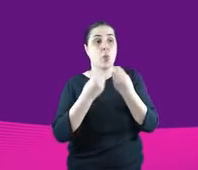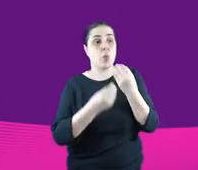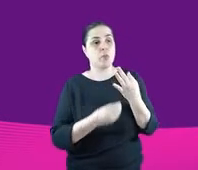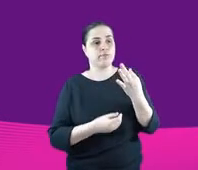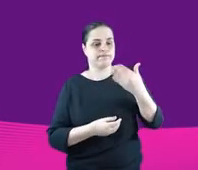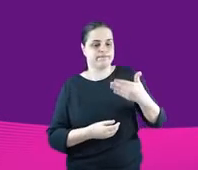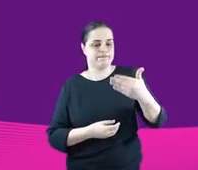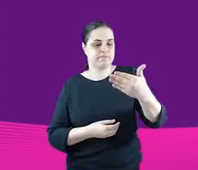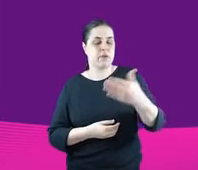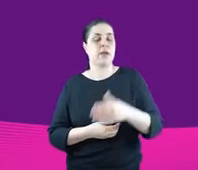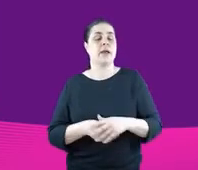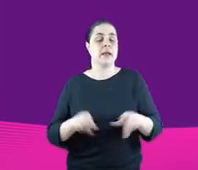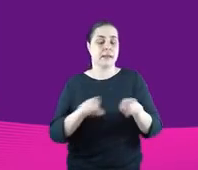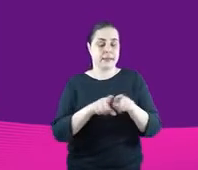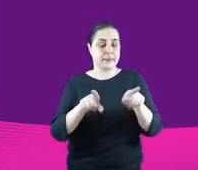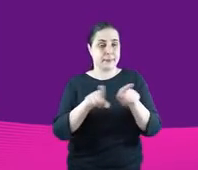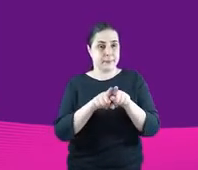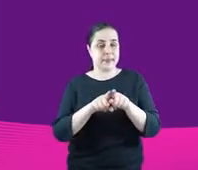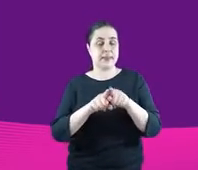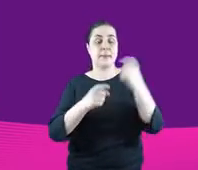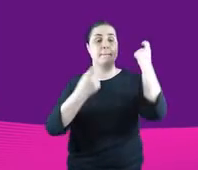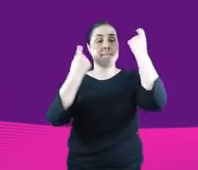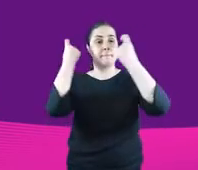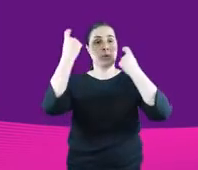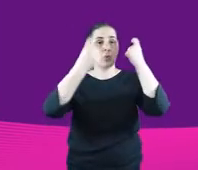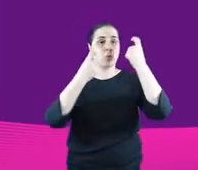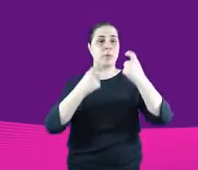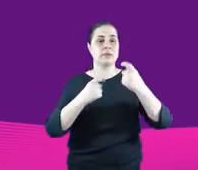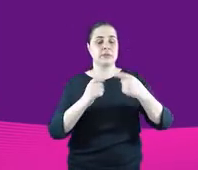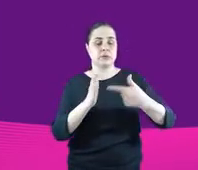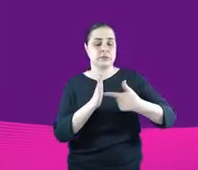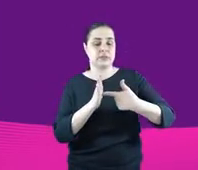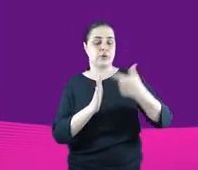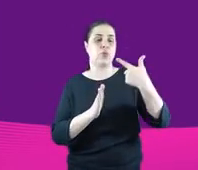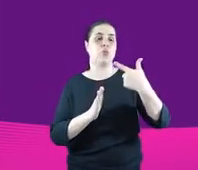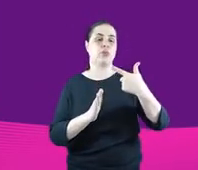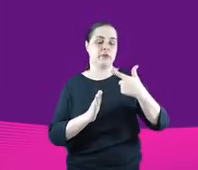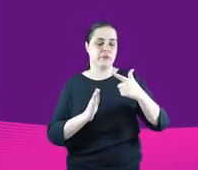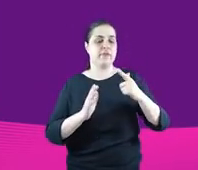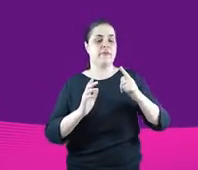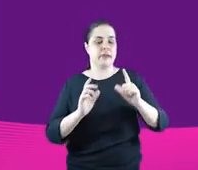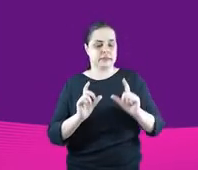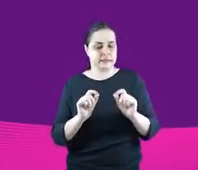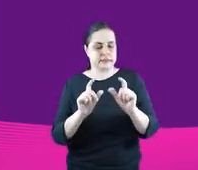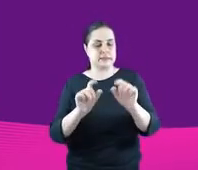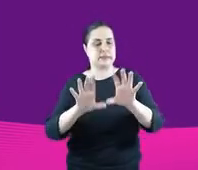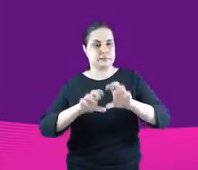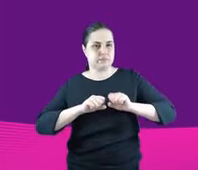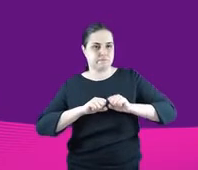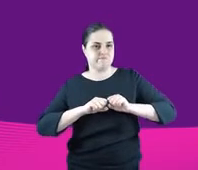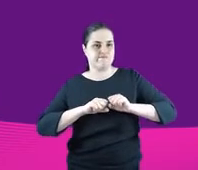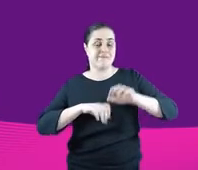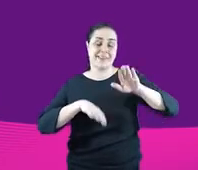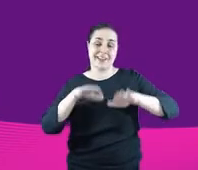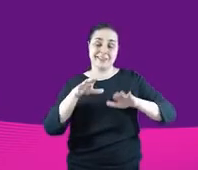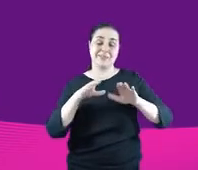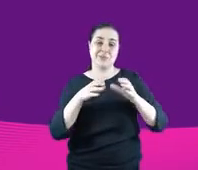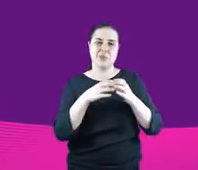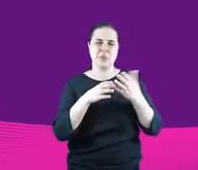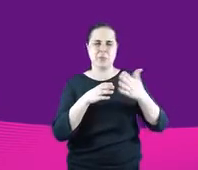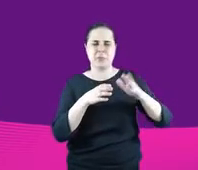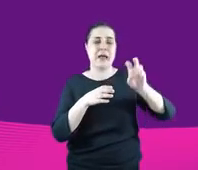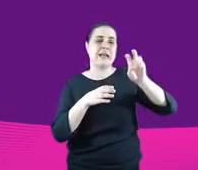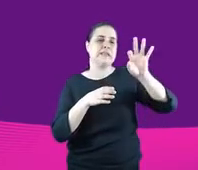uma preocupação nesses pacientes com uma segunda neoplasia. Isso pode acontecer em torno de 5% dos pacientes. E por que isso